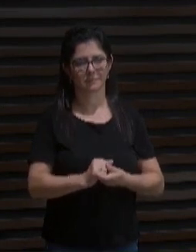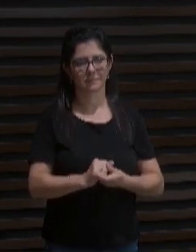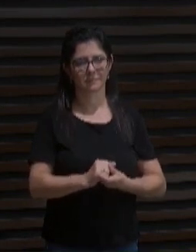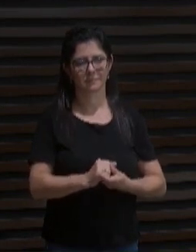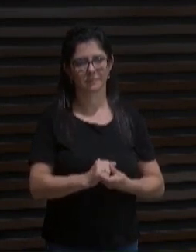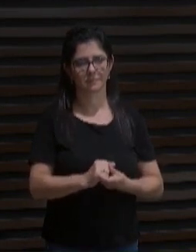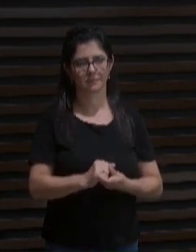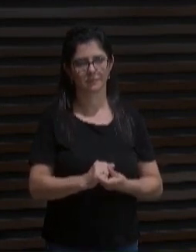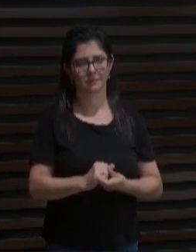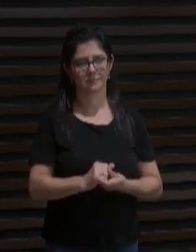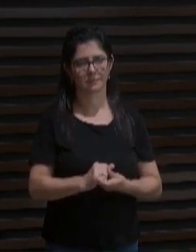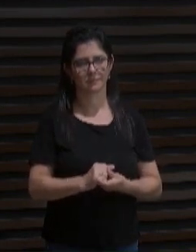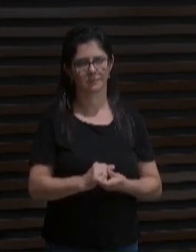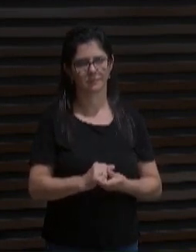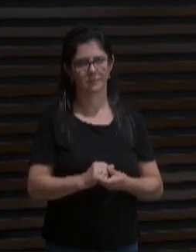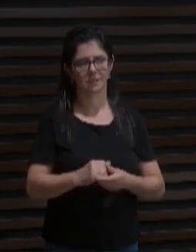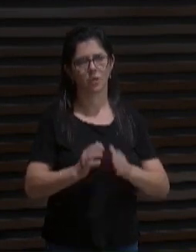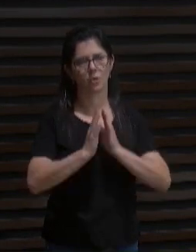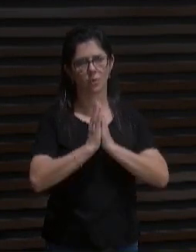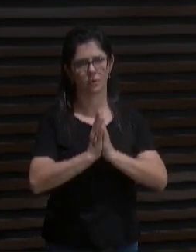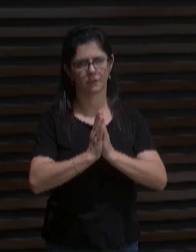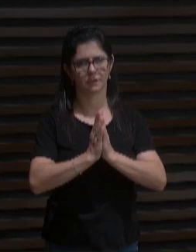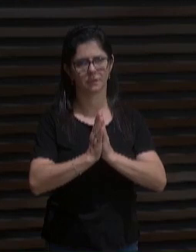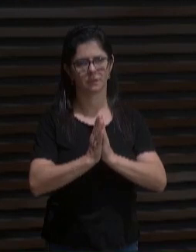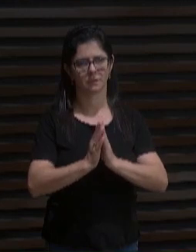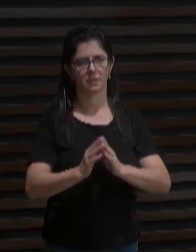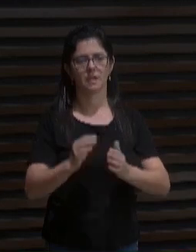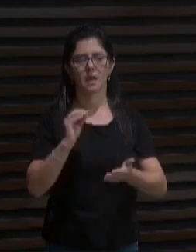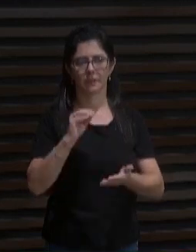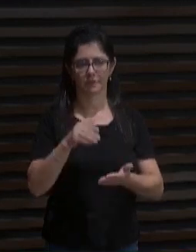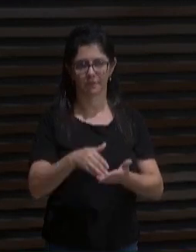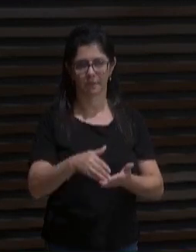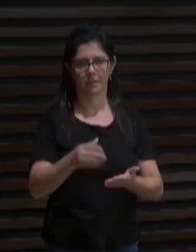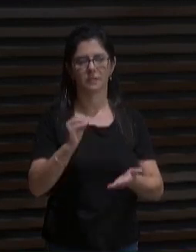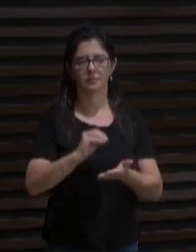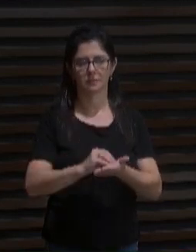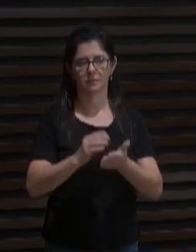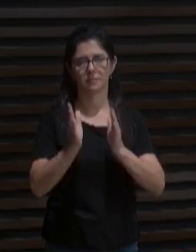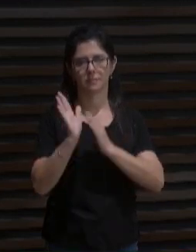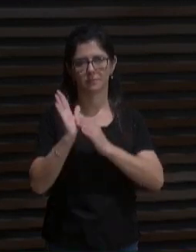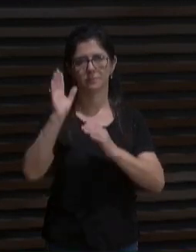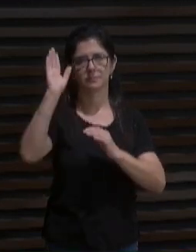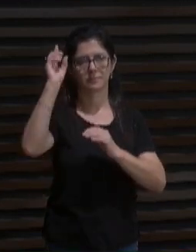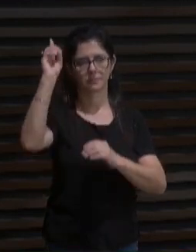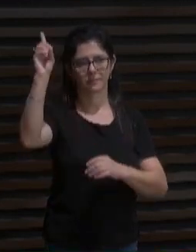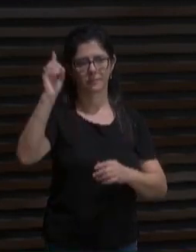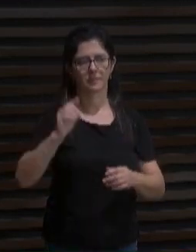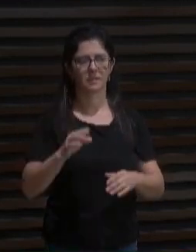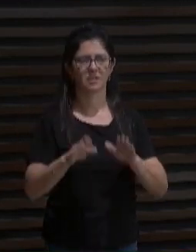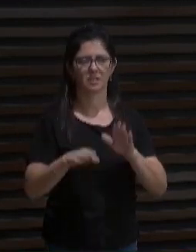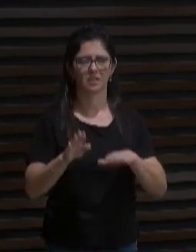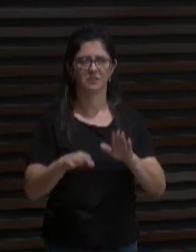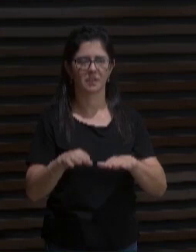O Rhys, ele fazia, ore até entregar. Às vezes ele dizia assim: eu levava um mês, dois meses,